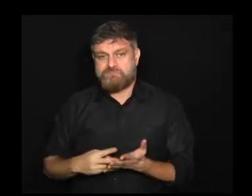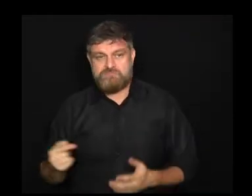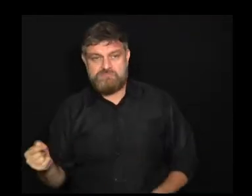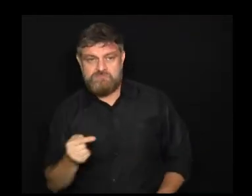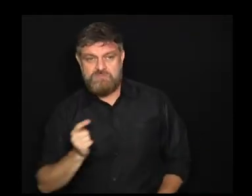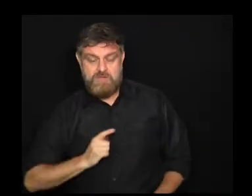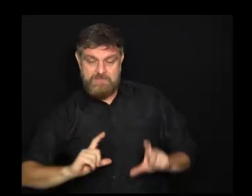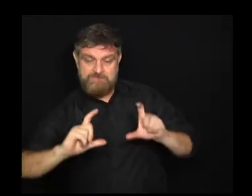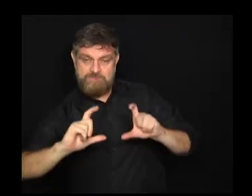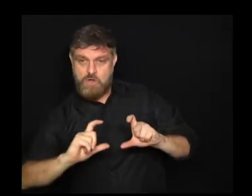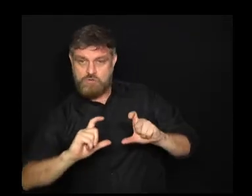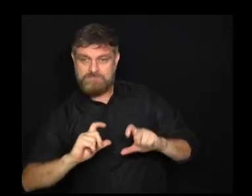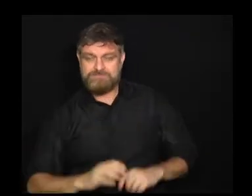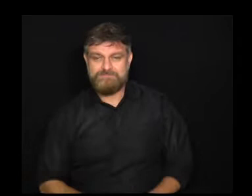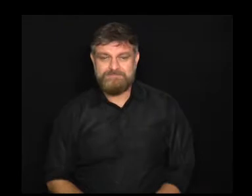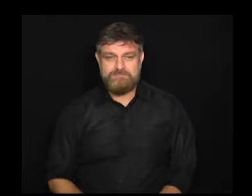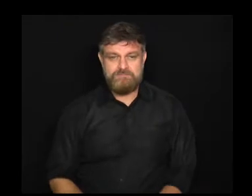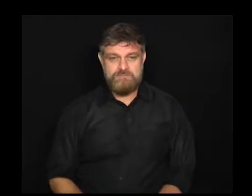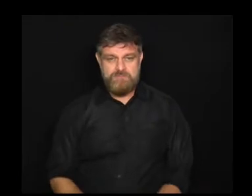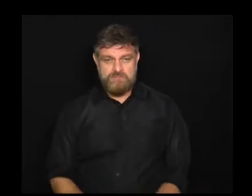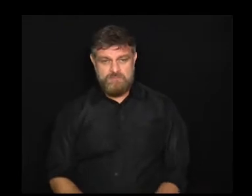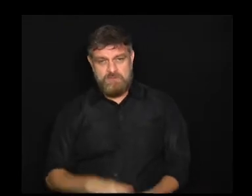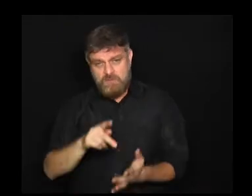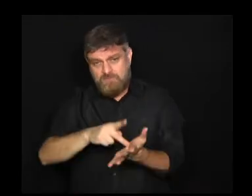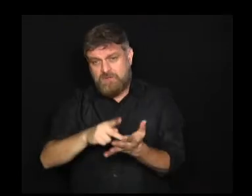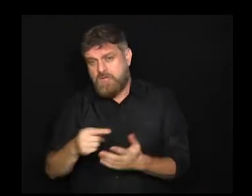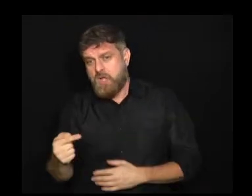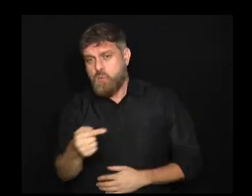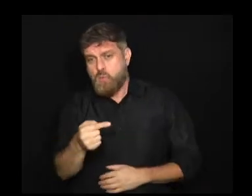uma fotografia. Então, na verdade,